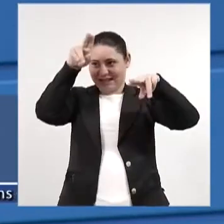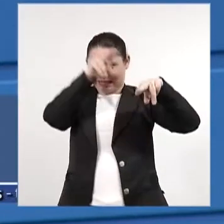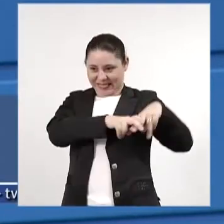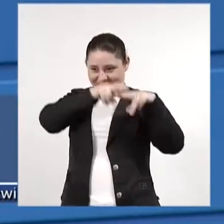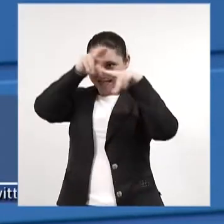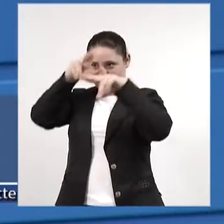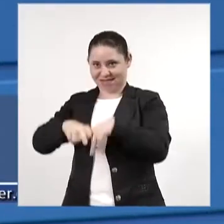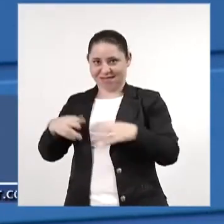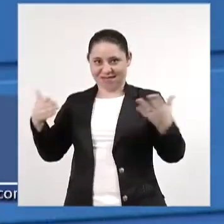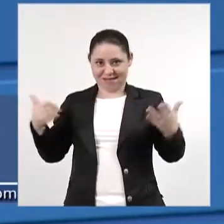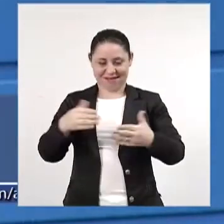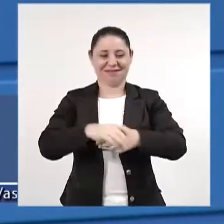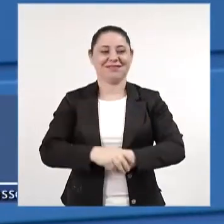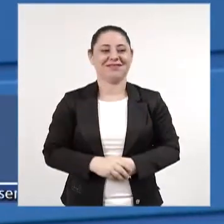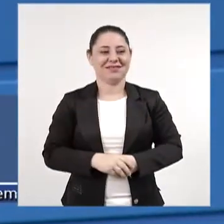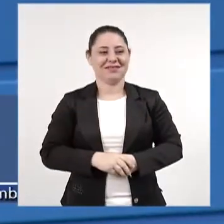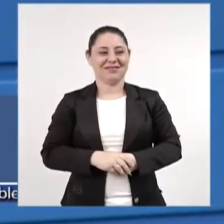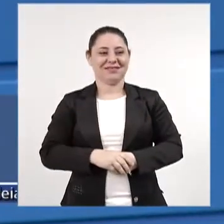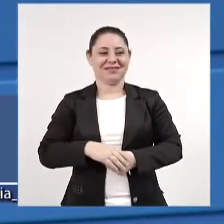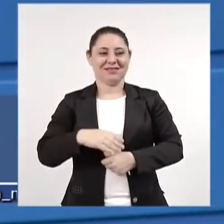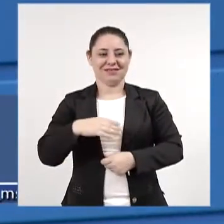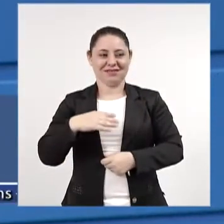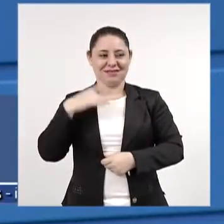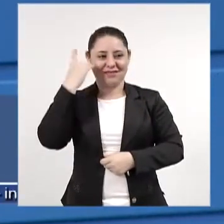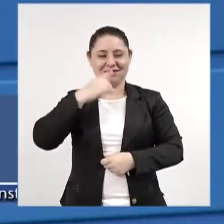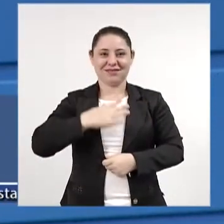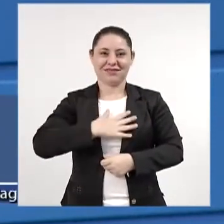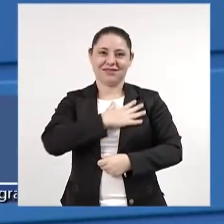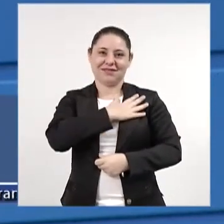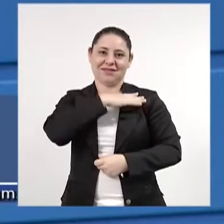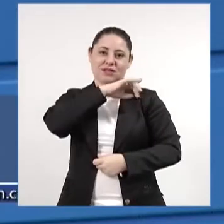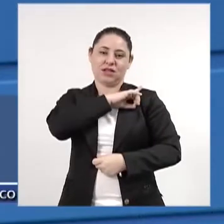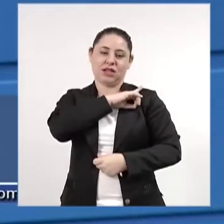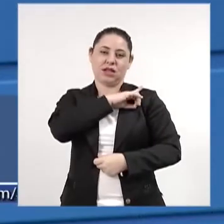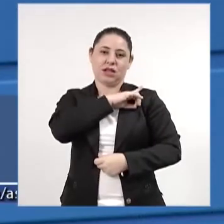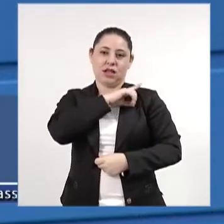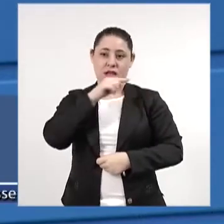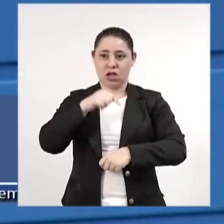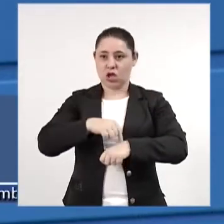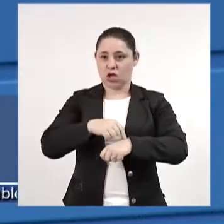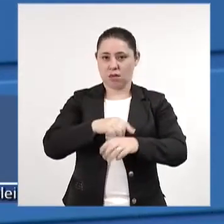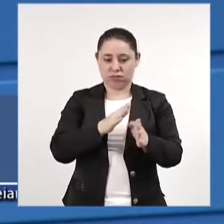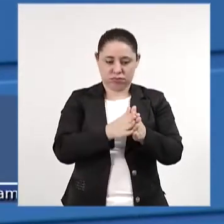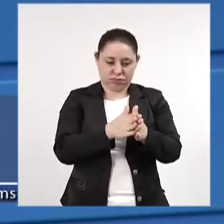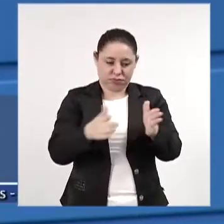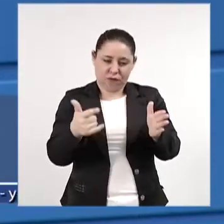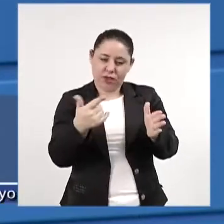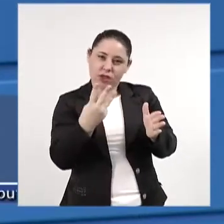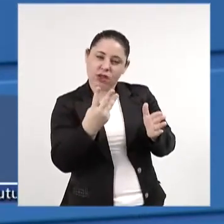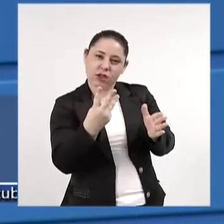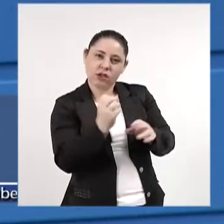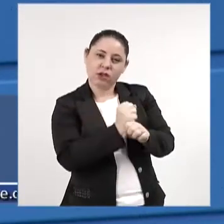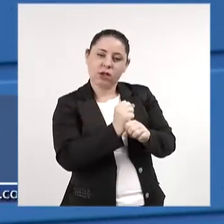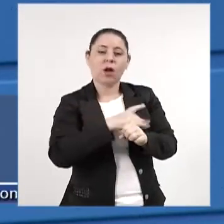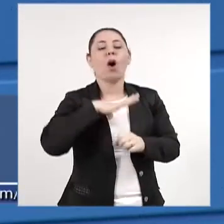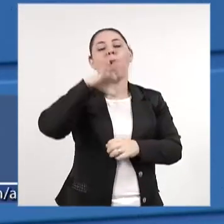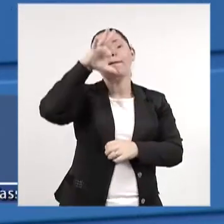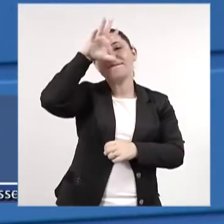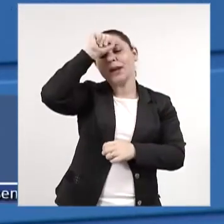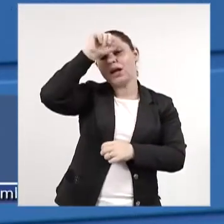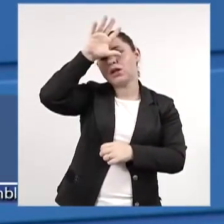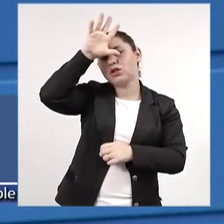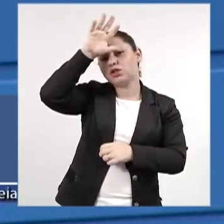agora. Deputado Coronel Davi, se tem uma coisa nesses 23 anos de mandato, é que eu aprendi